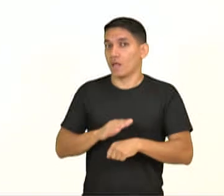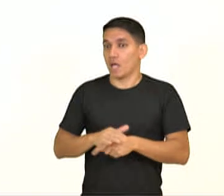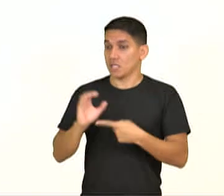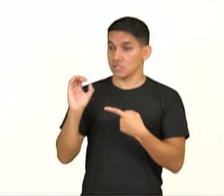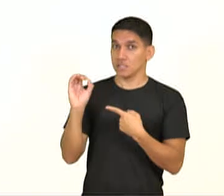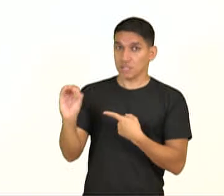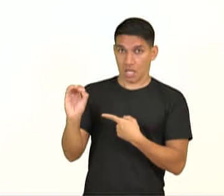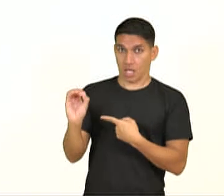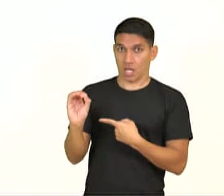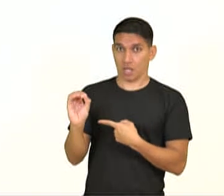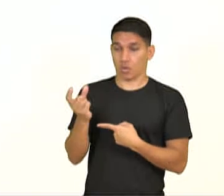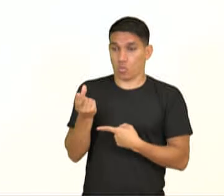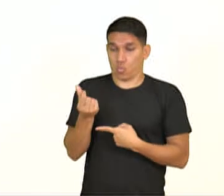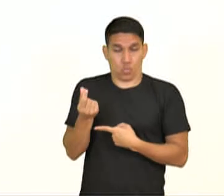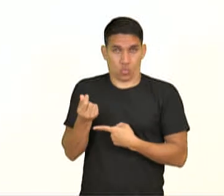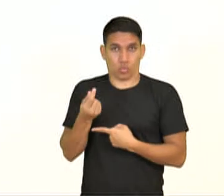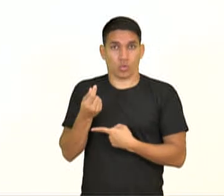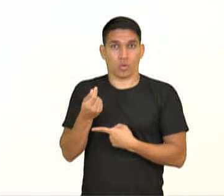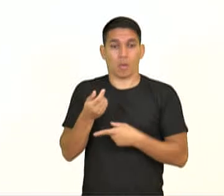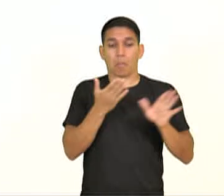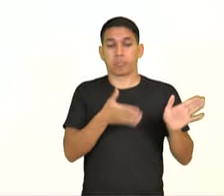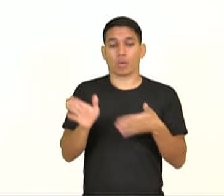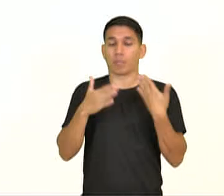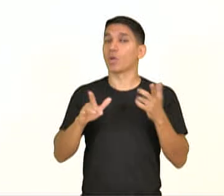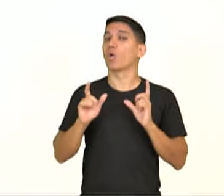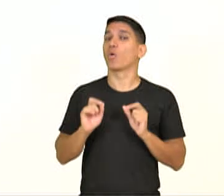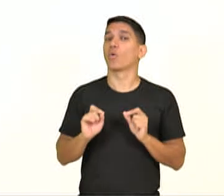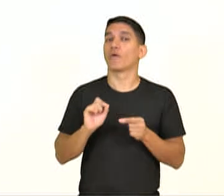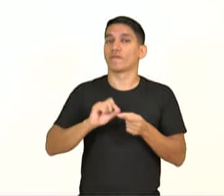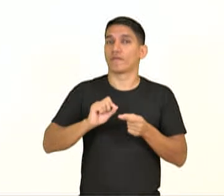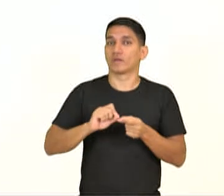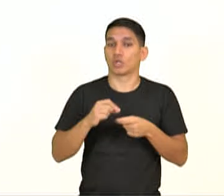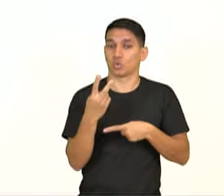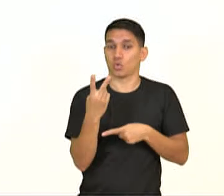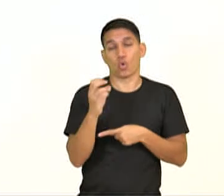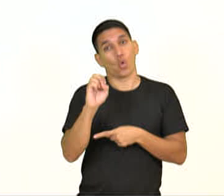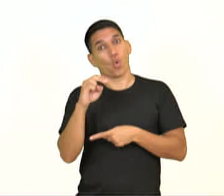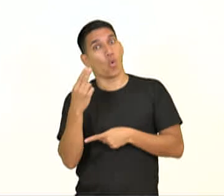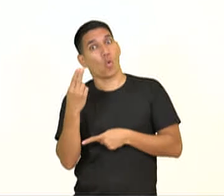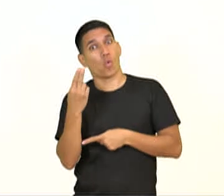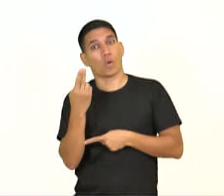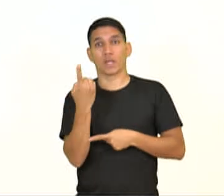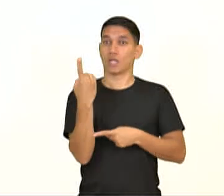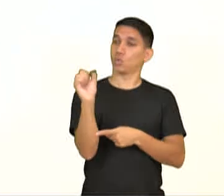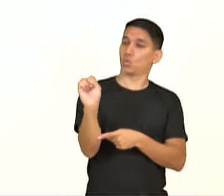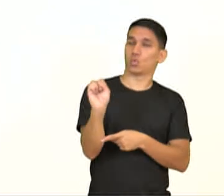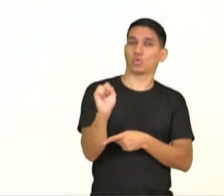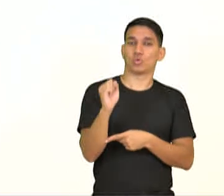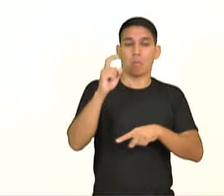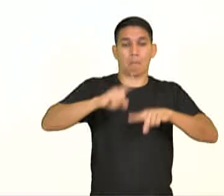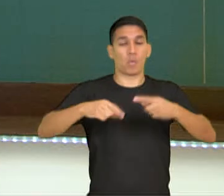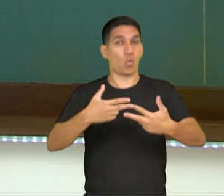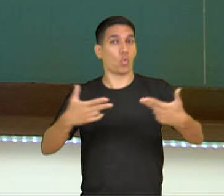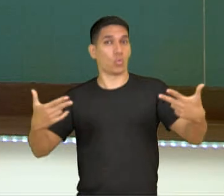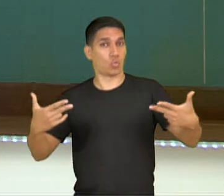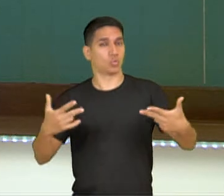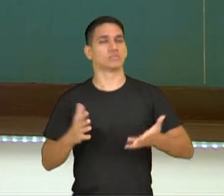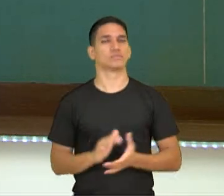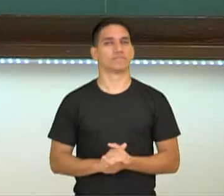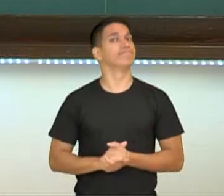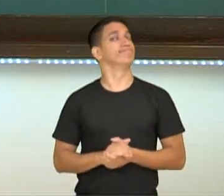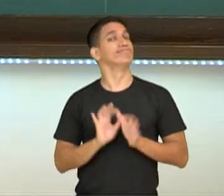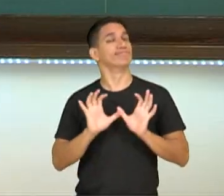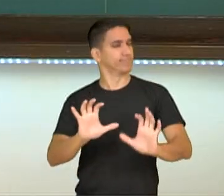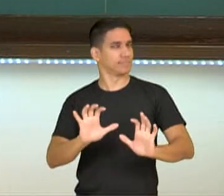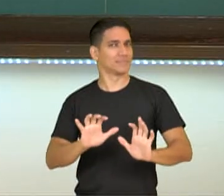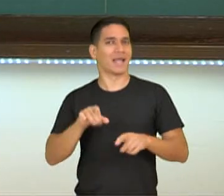a produção deve ser de 2 ou 18 unidades deste produto. Exatamente. Então,